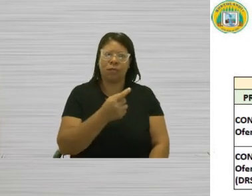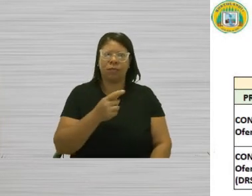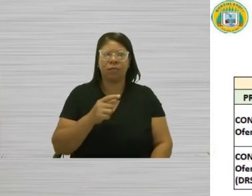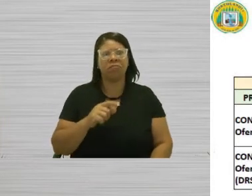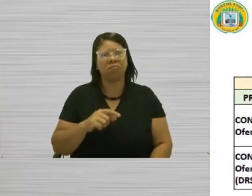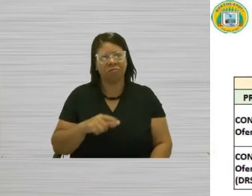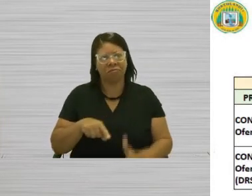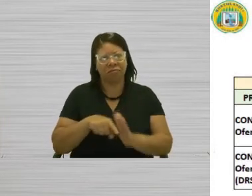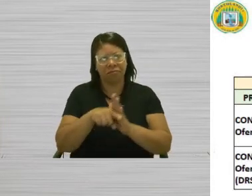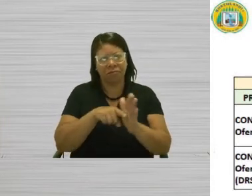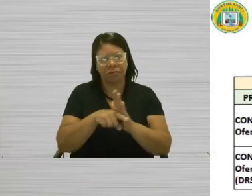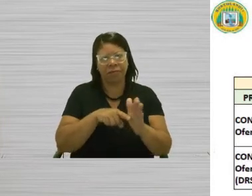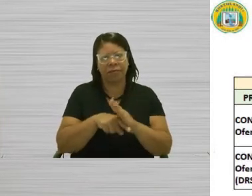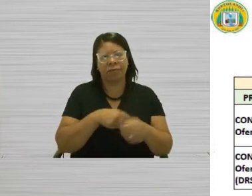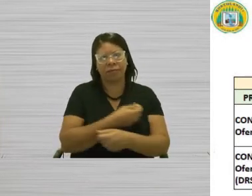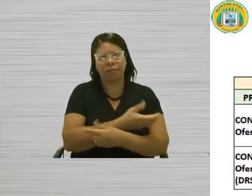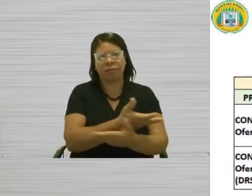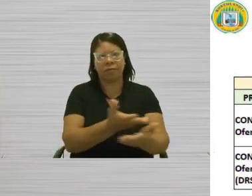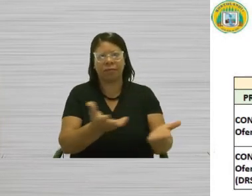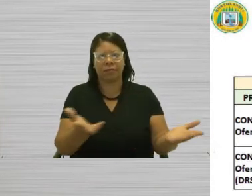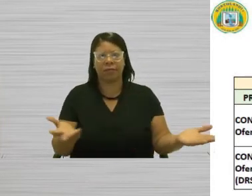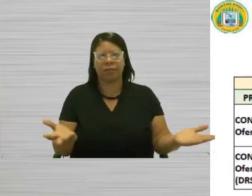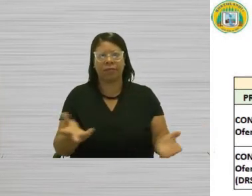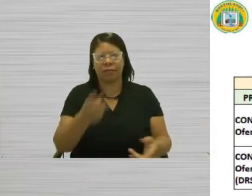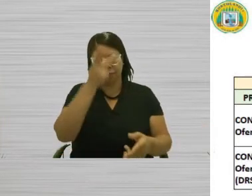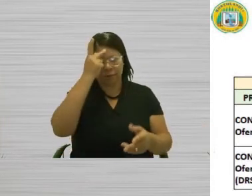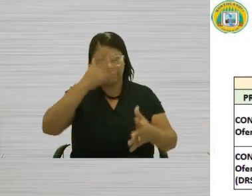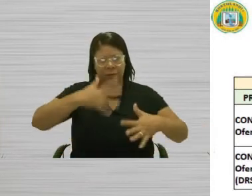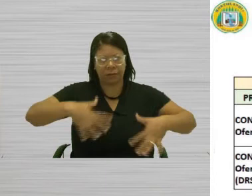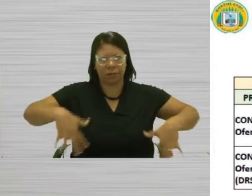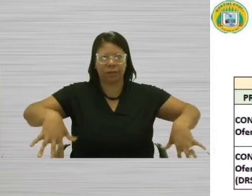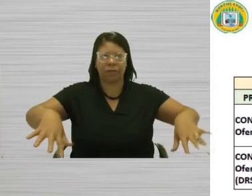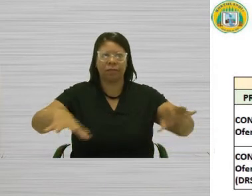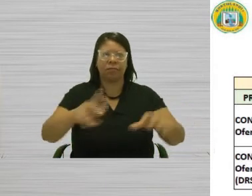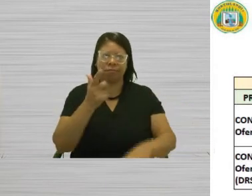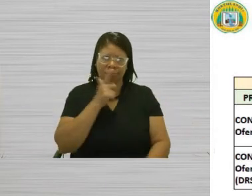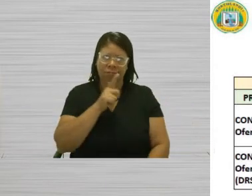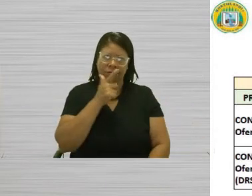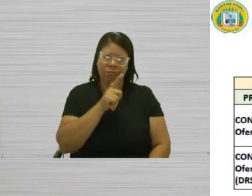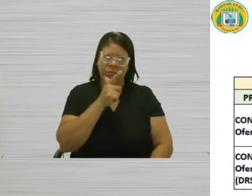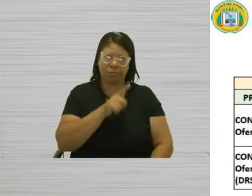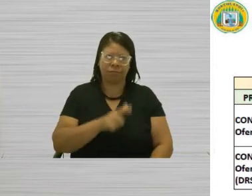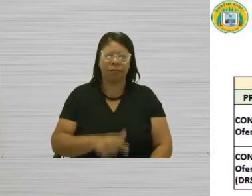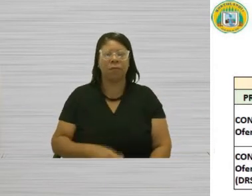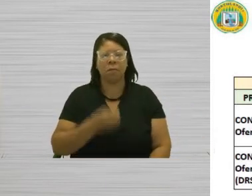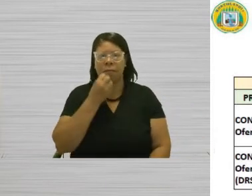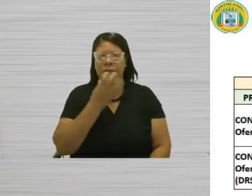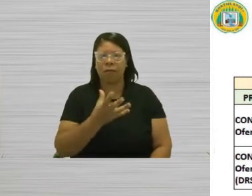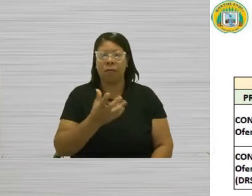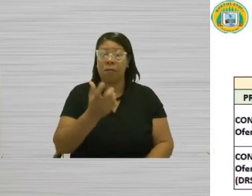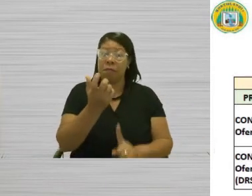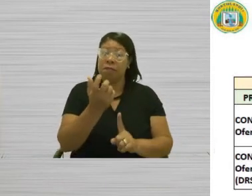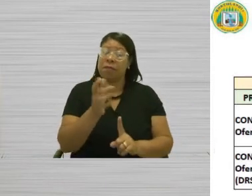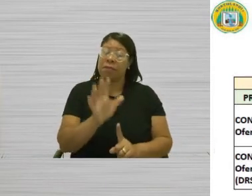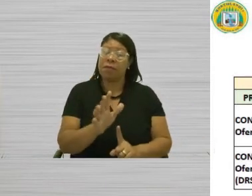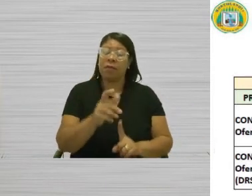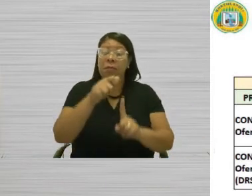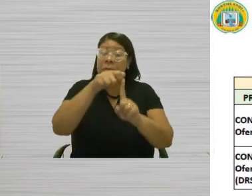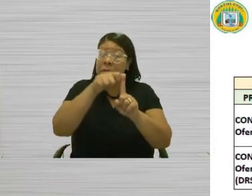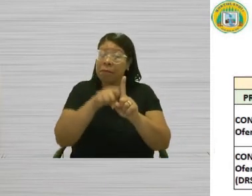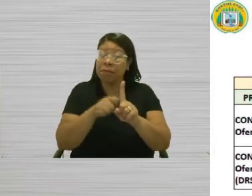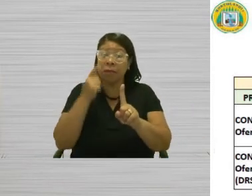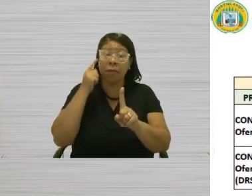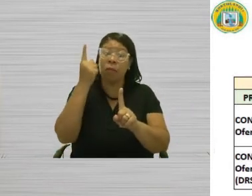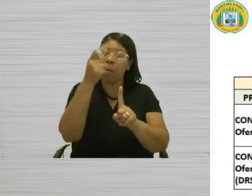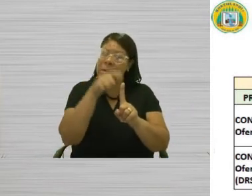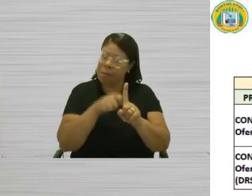laboratoriais ofertados à nossa população. Uma média mês, né, considerando isso. E aí tivemos um